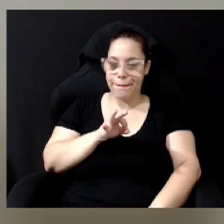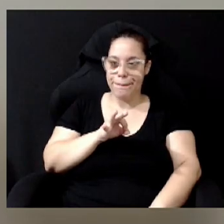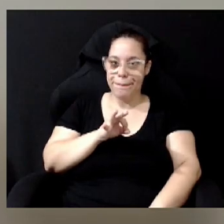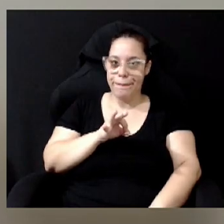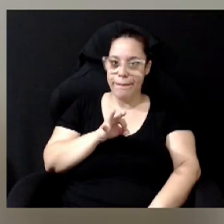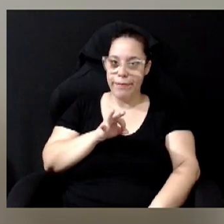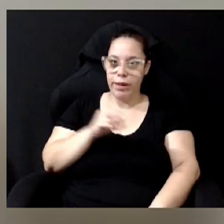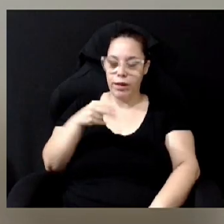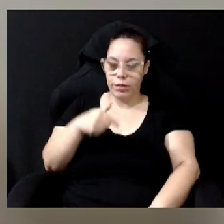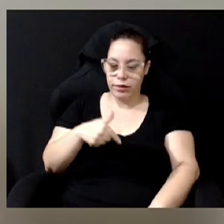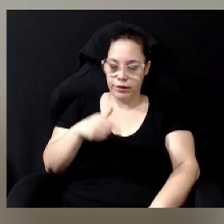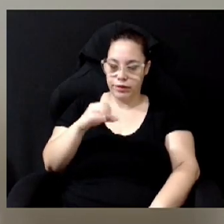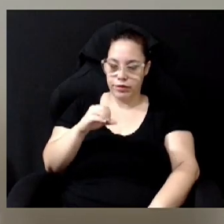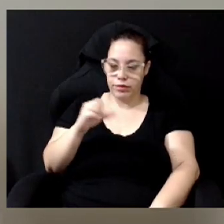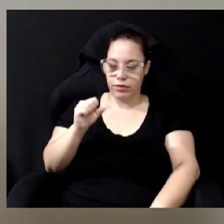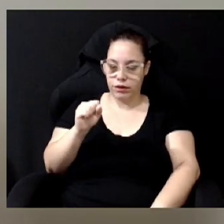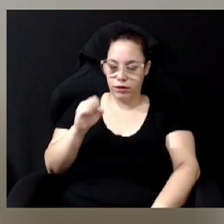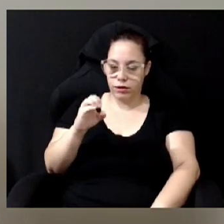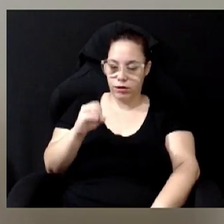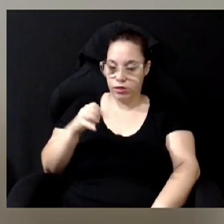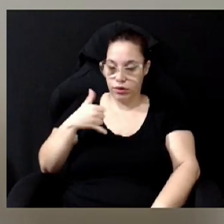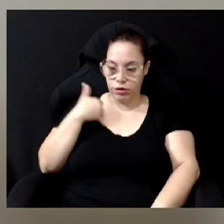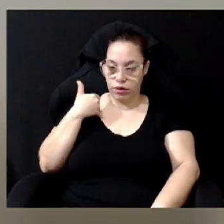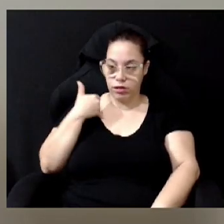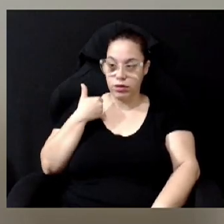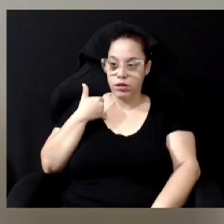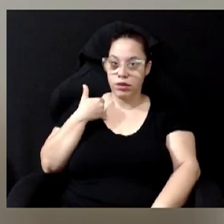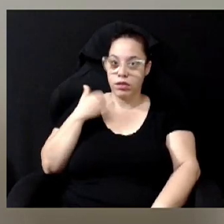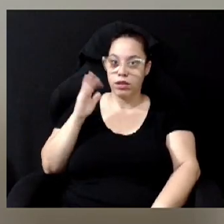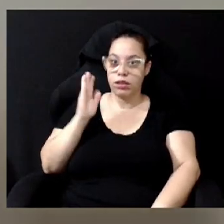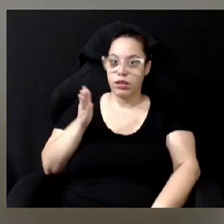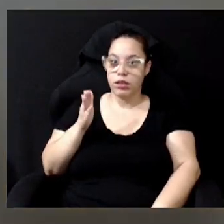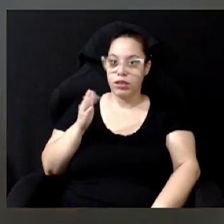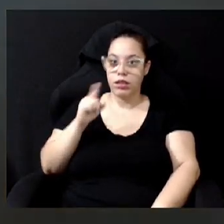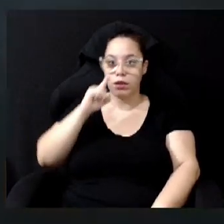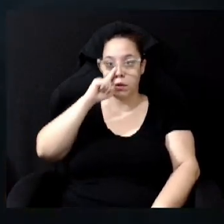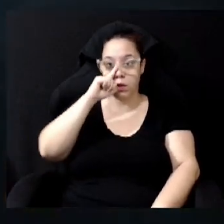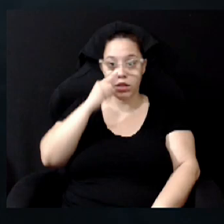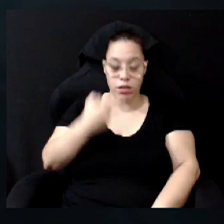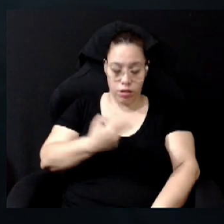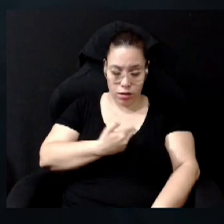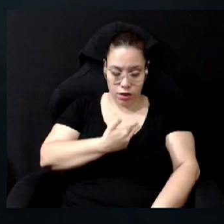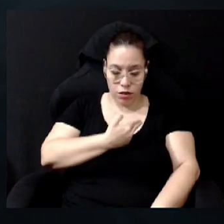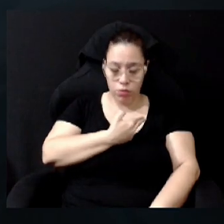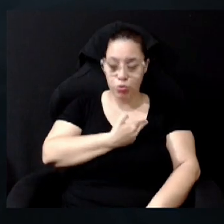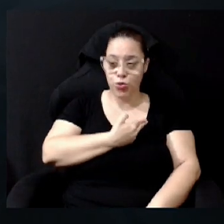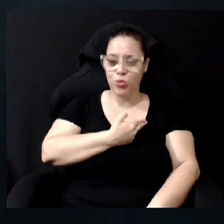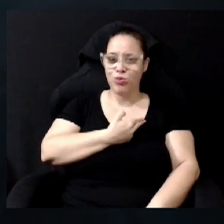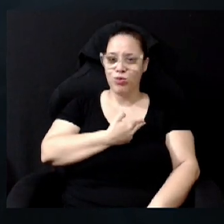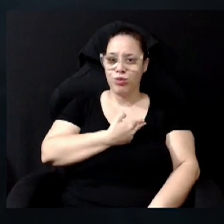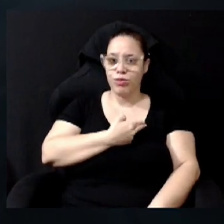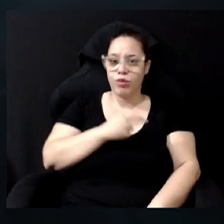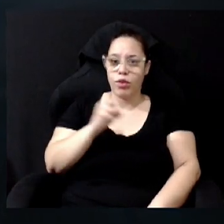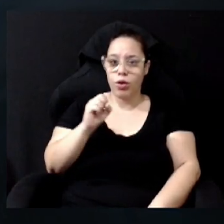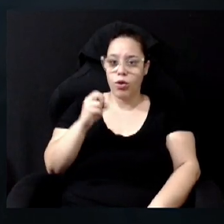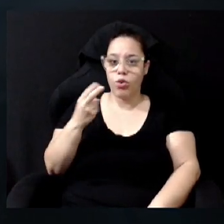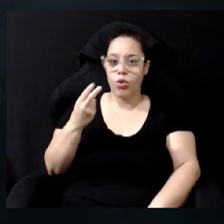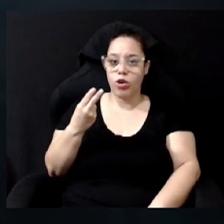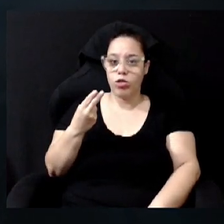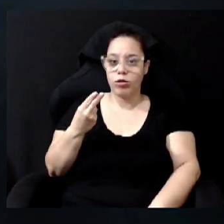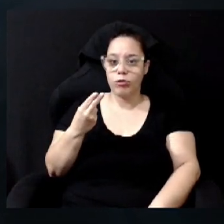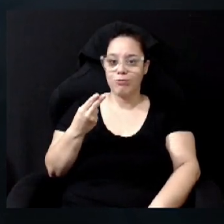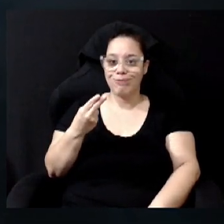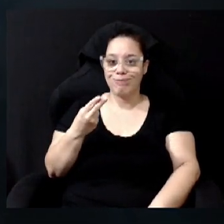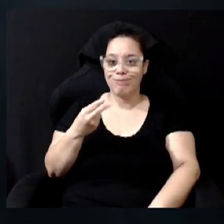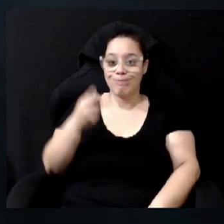70, 80 anos de idade, já vão estar num risco cirúrgico muito alto ou proibitivo. E essas pessoas,